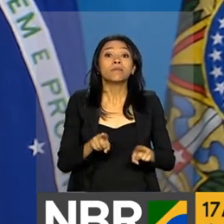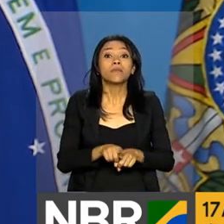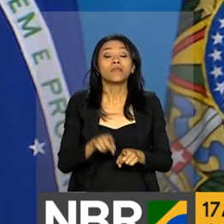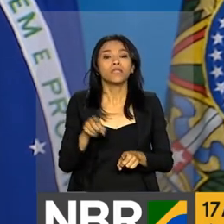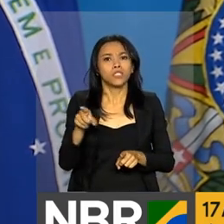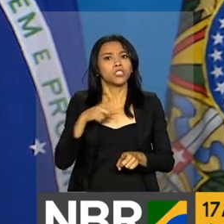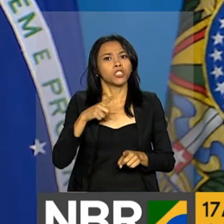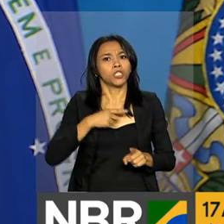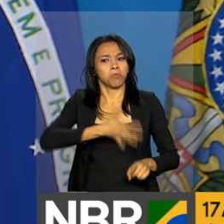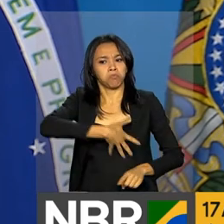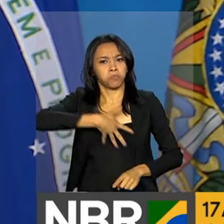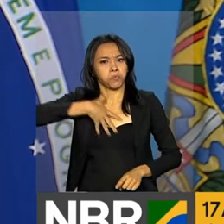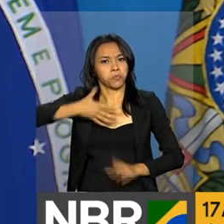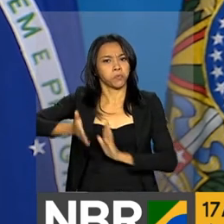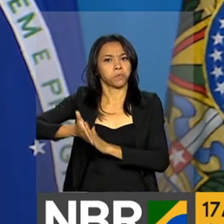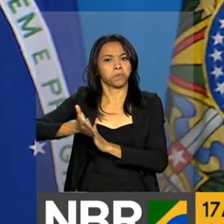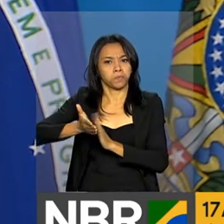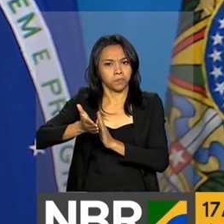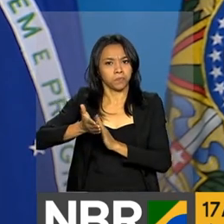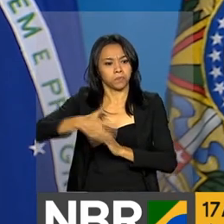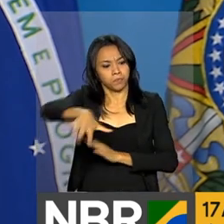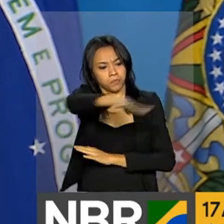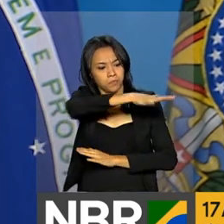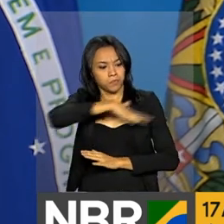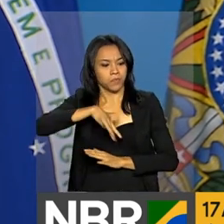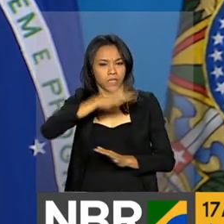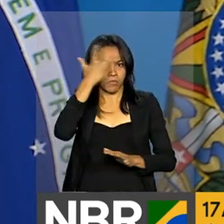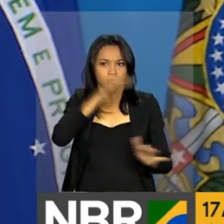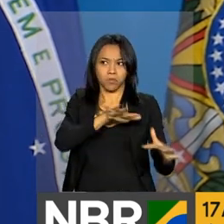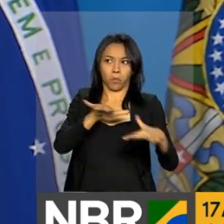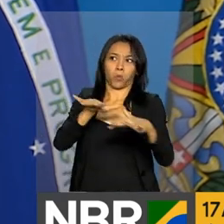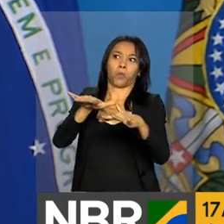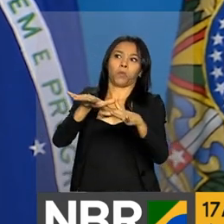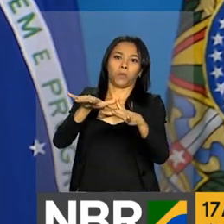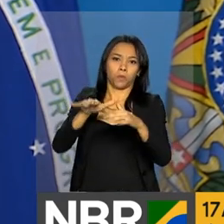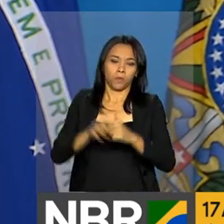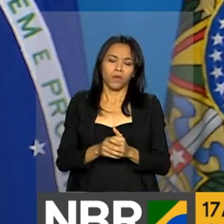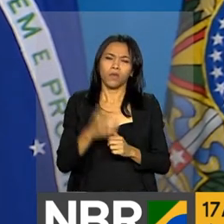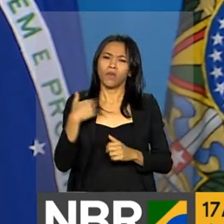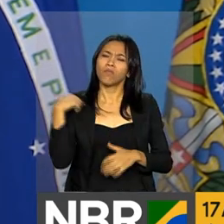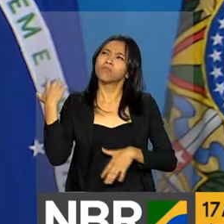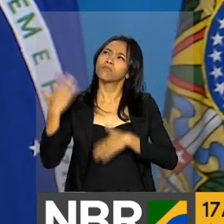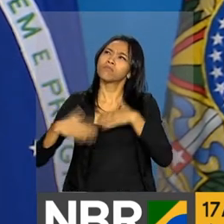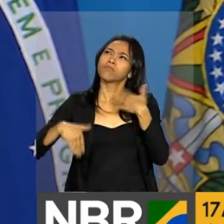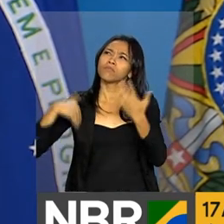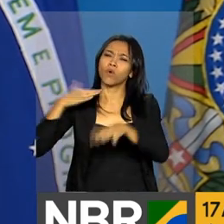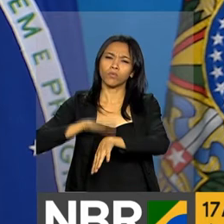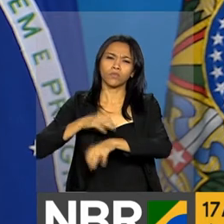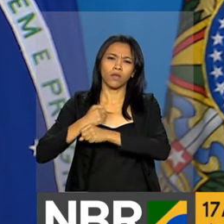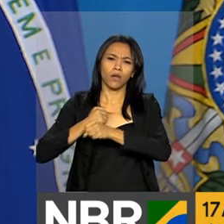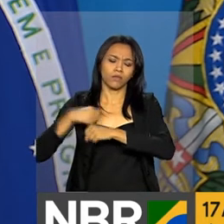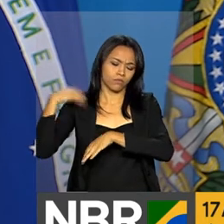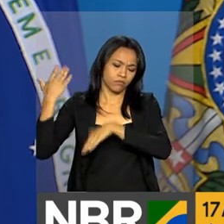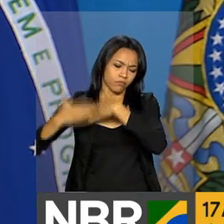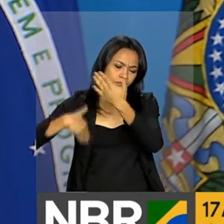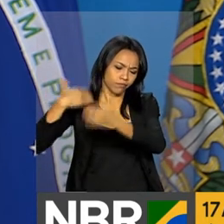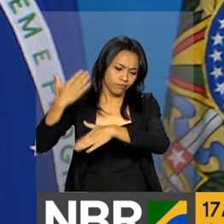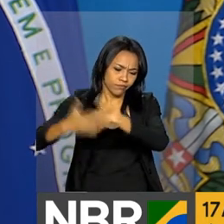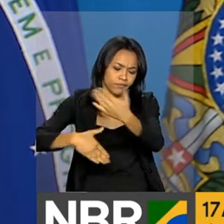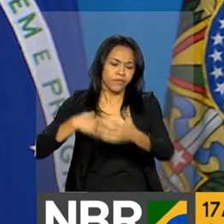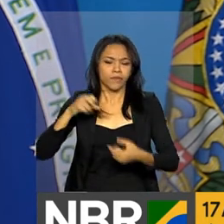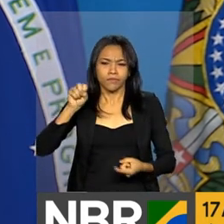grande prestígio na sociedade local. E depois eu pude observar, ao longo do tempo, que em todos